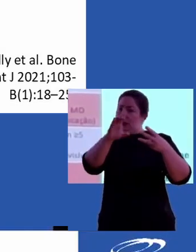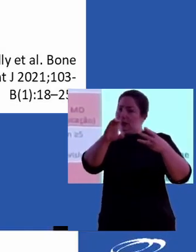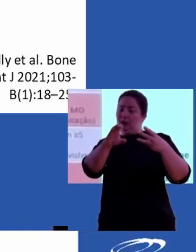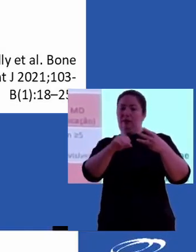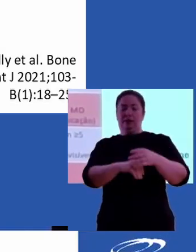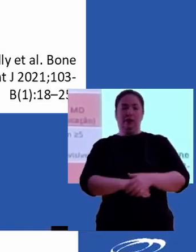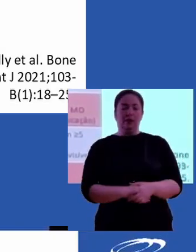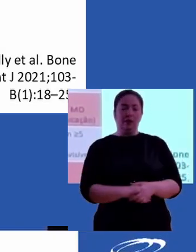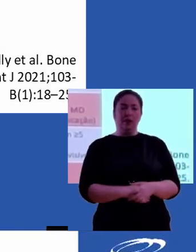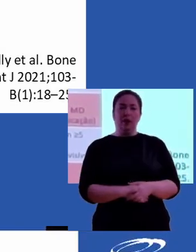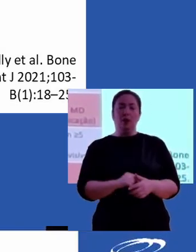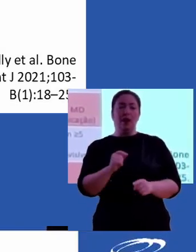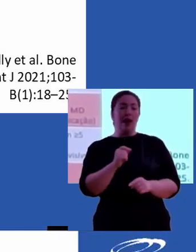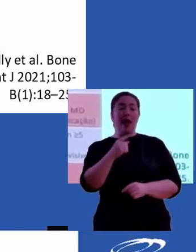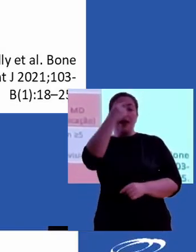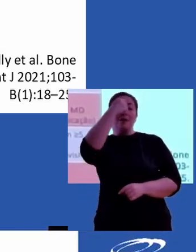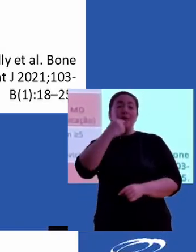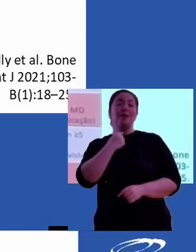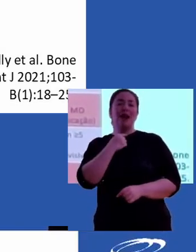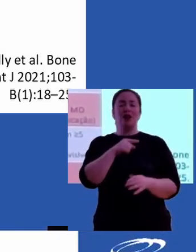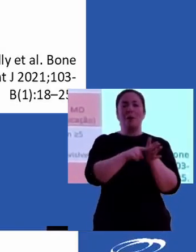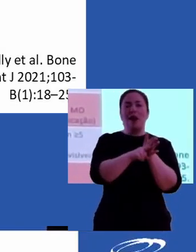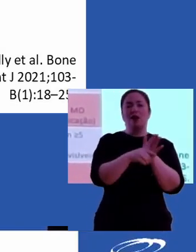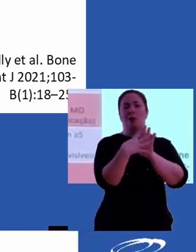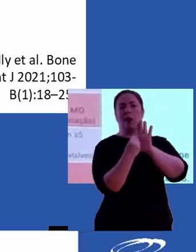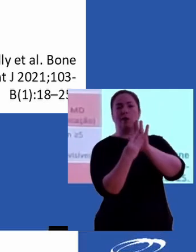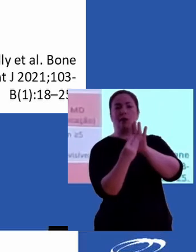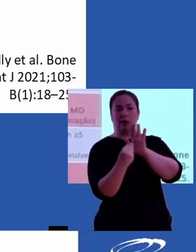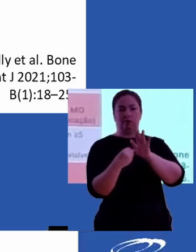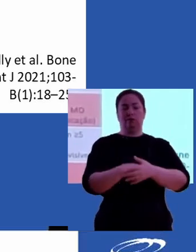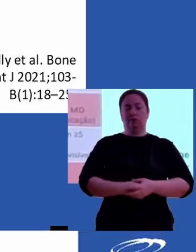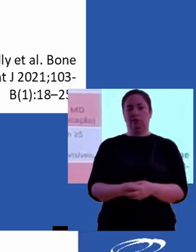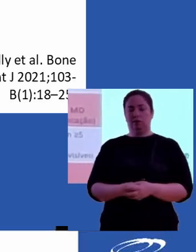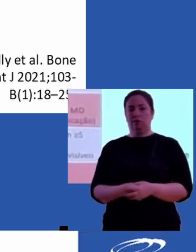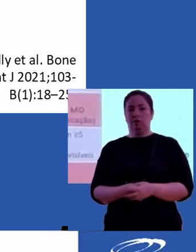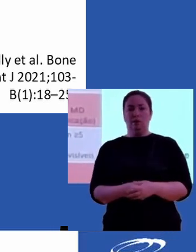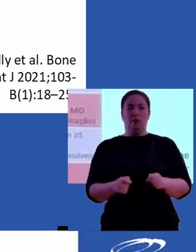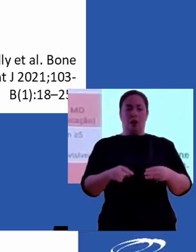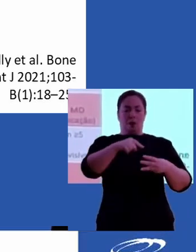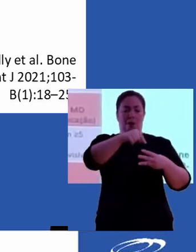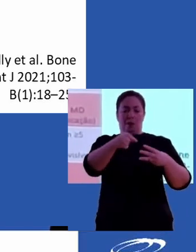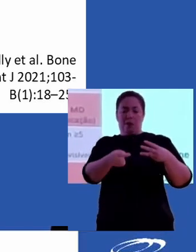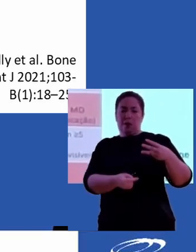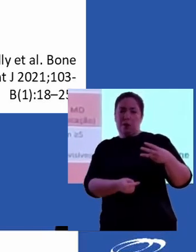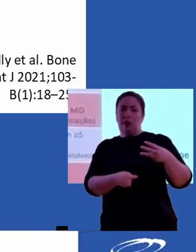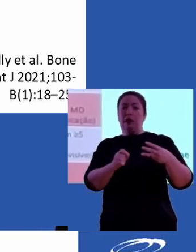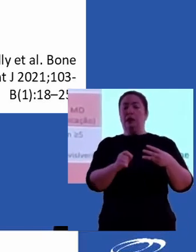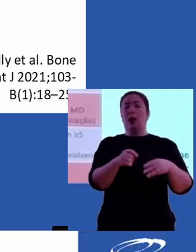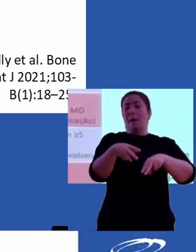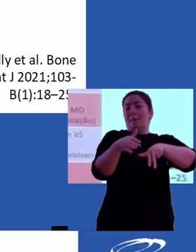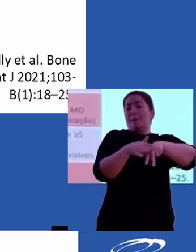levando em consideração achados de medicina nuclear. Tá? Os pacientes podem ser classificados, de acordo com esses critérios,